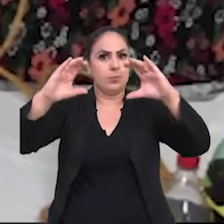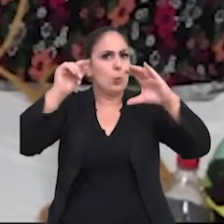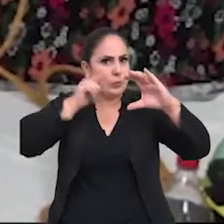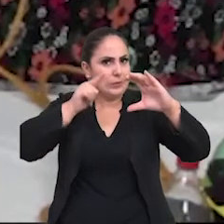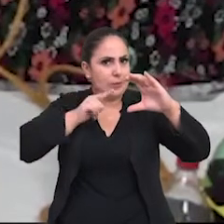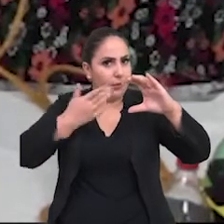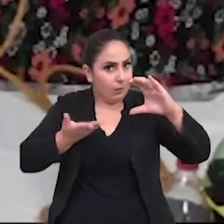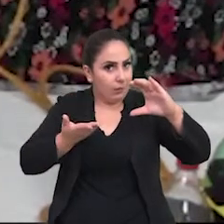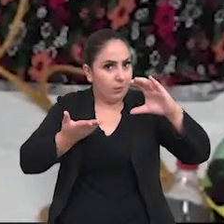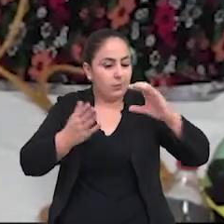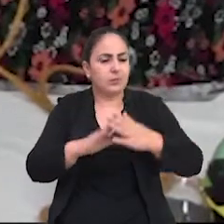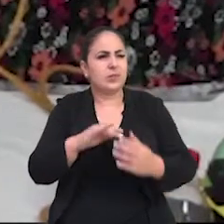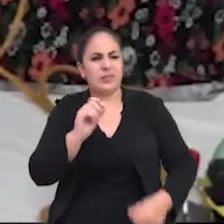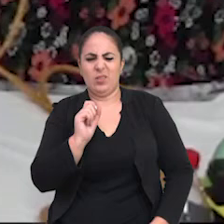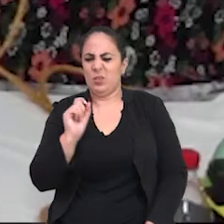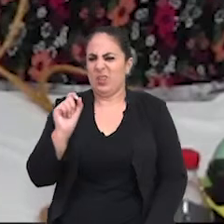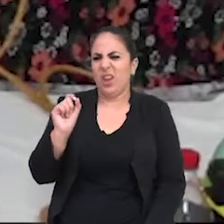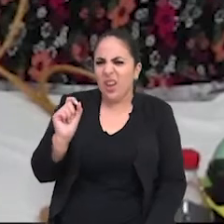subir.